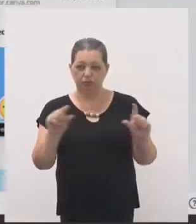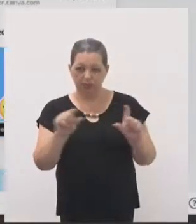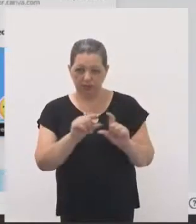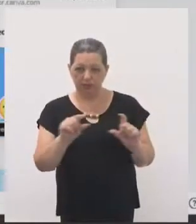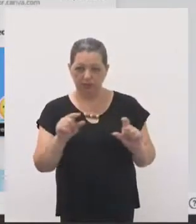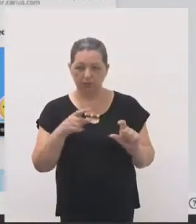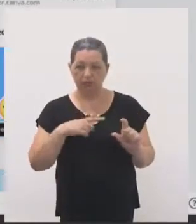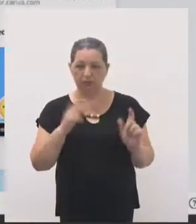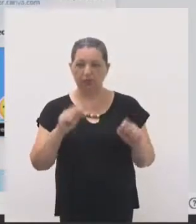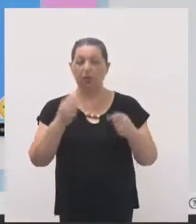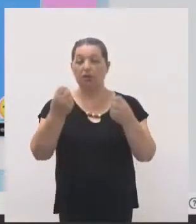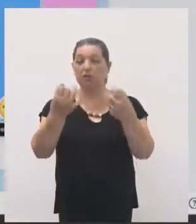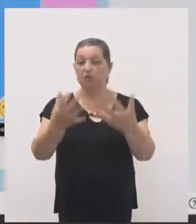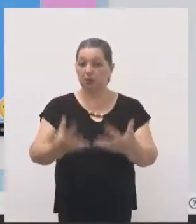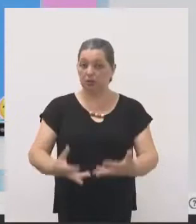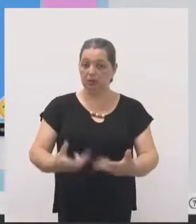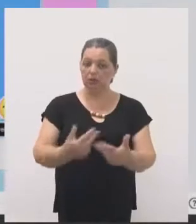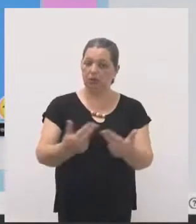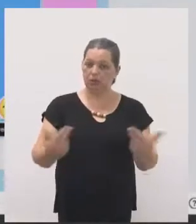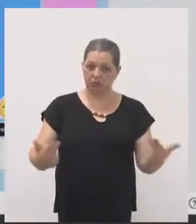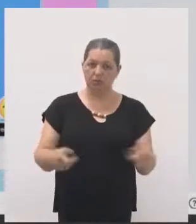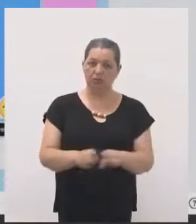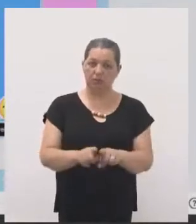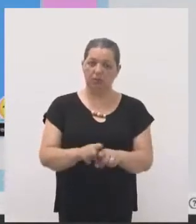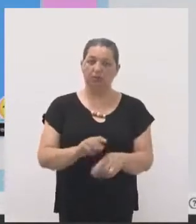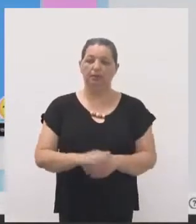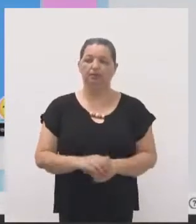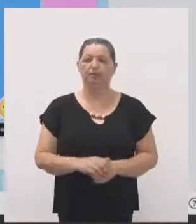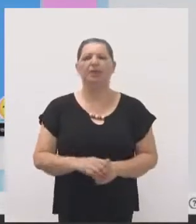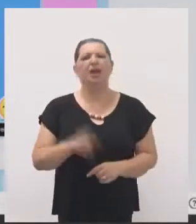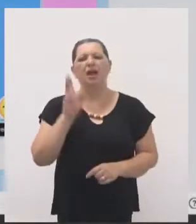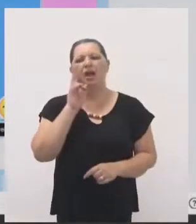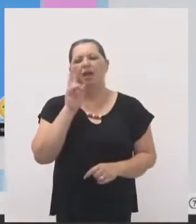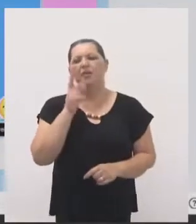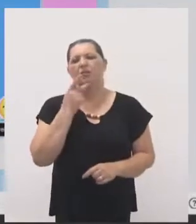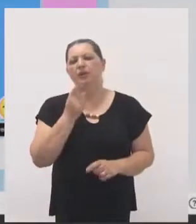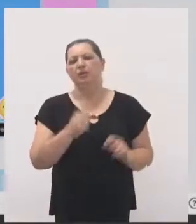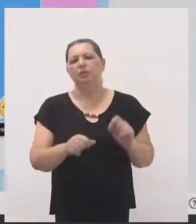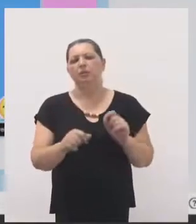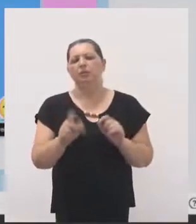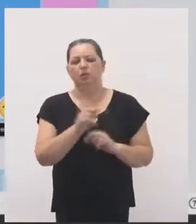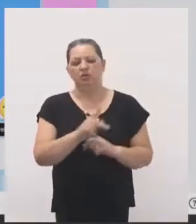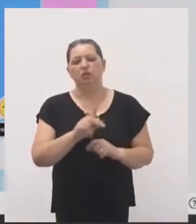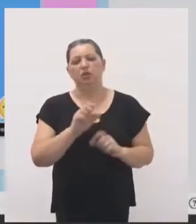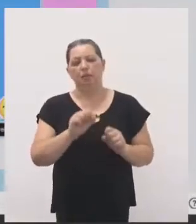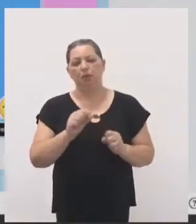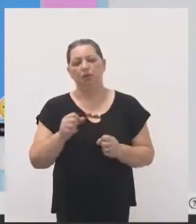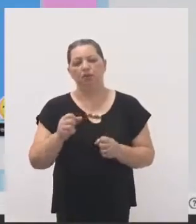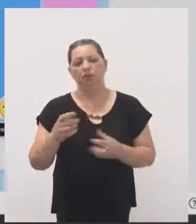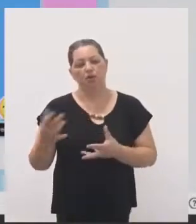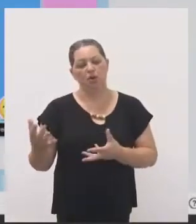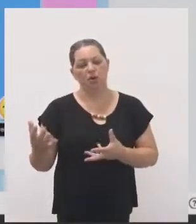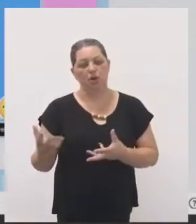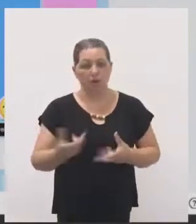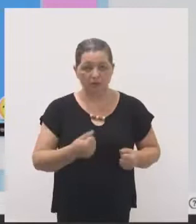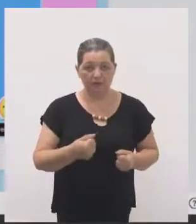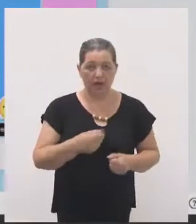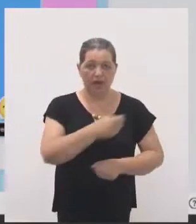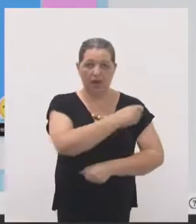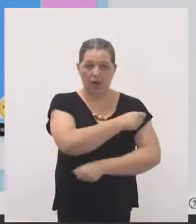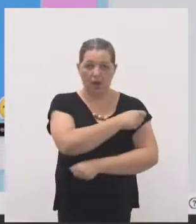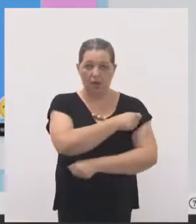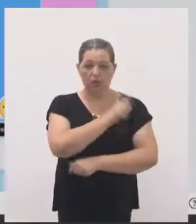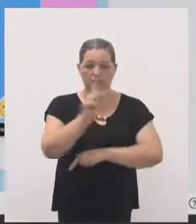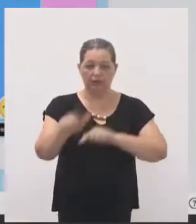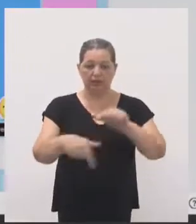e explicando coisas também, né? Então, lembra que eu falei que o professor pode convidar o aluno para trabalhar em atividades?